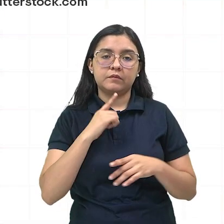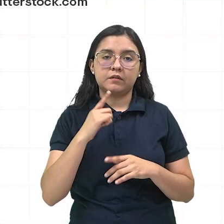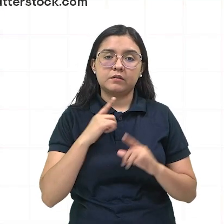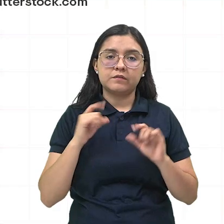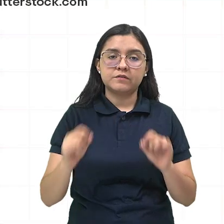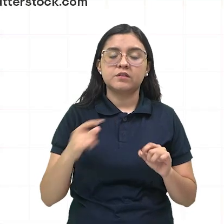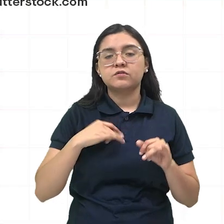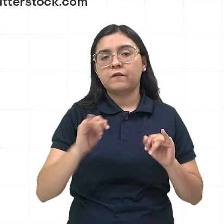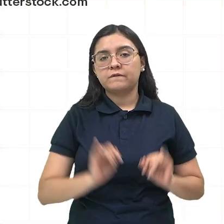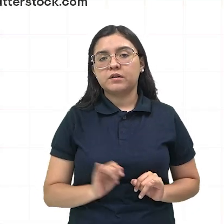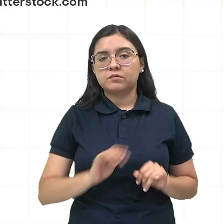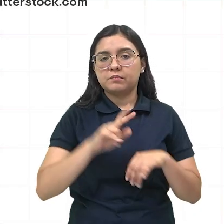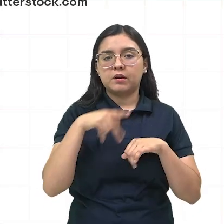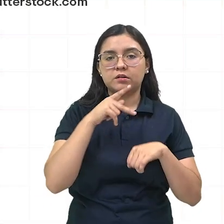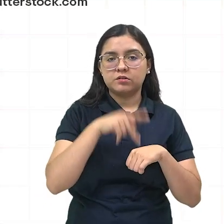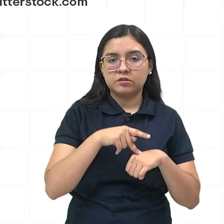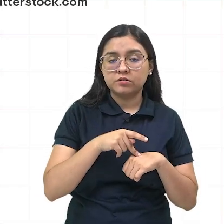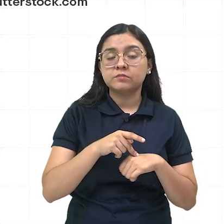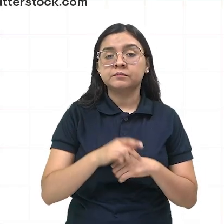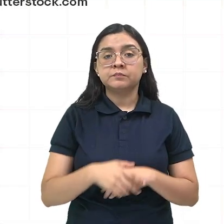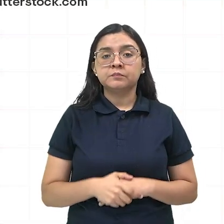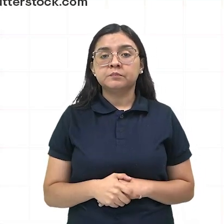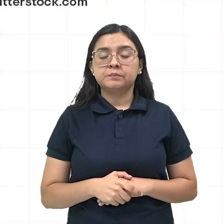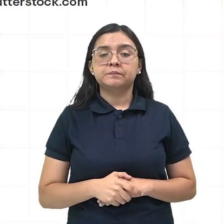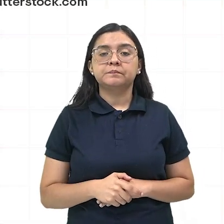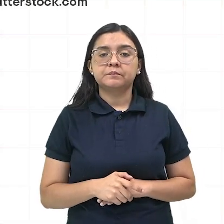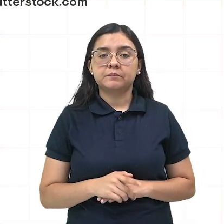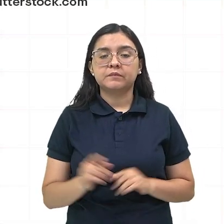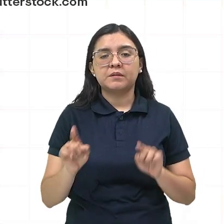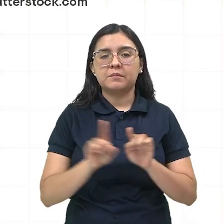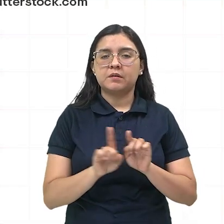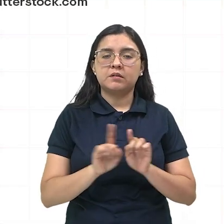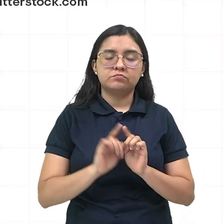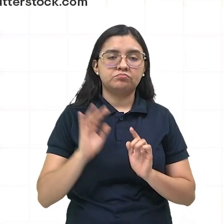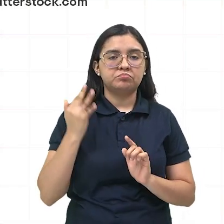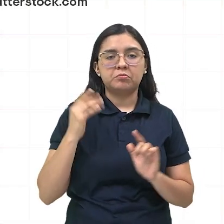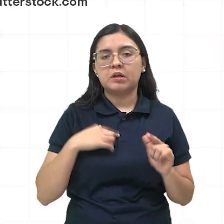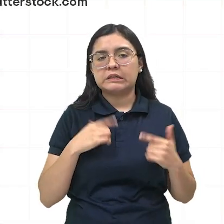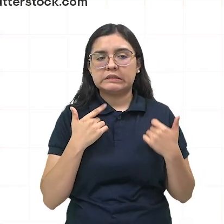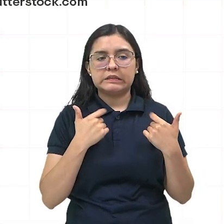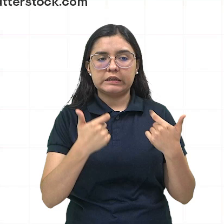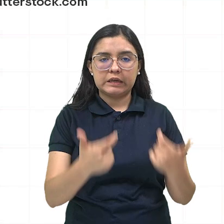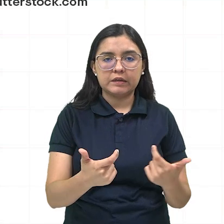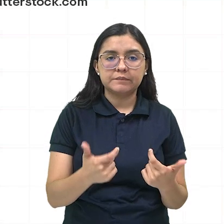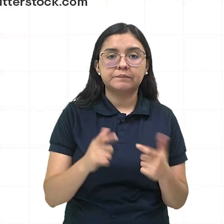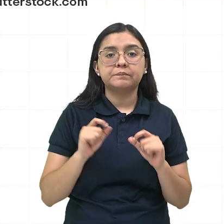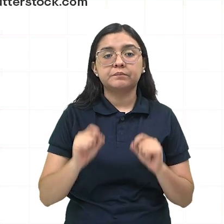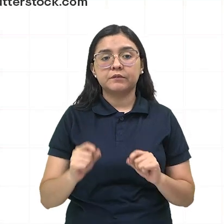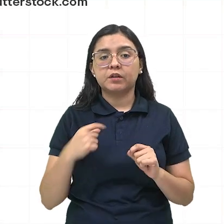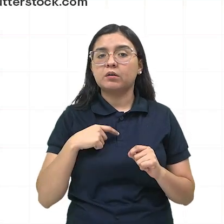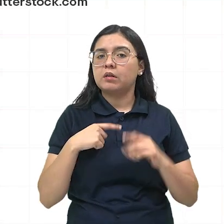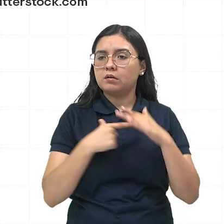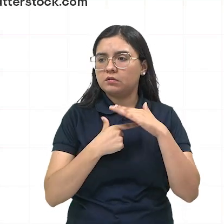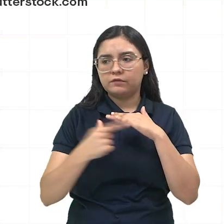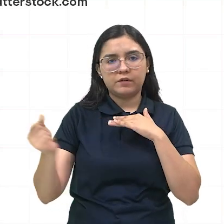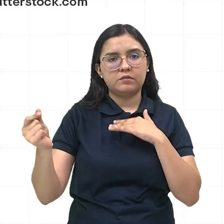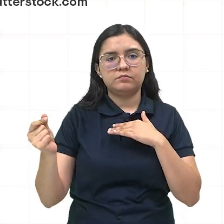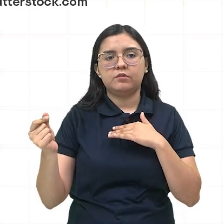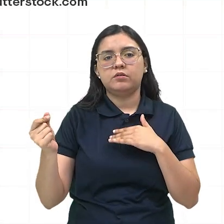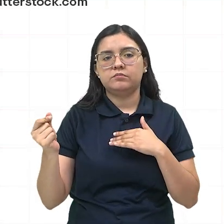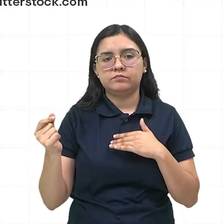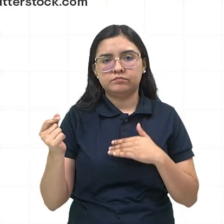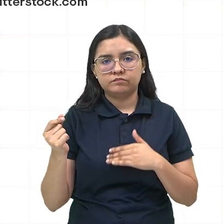no seu país, às vezes está passando por um processo de guerra no país onde ela está, então ela vai embora dali e não quer